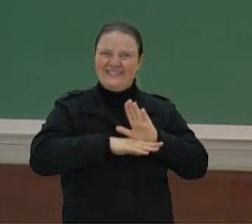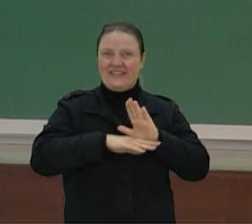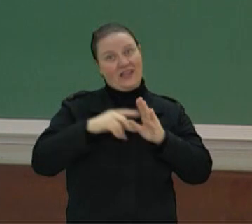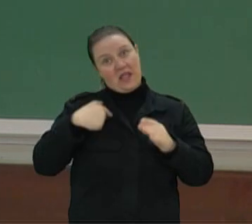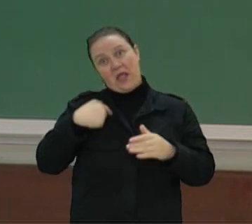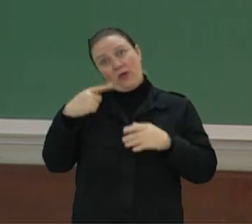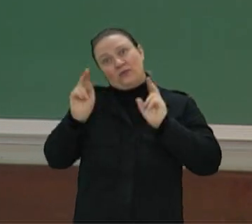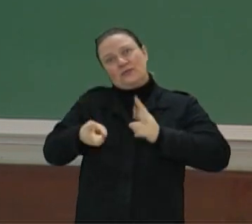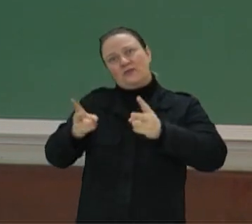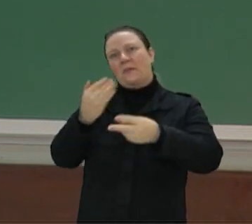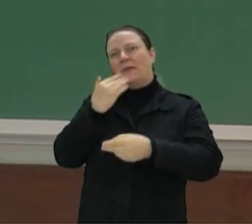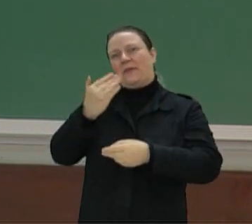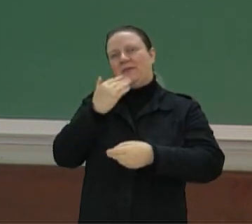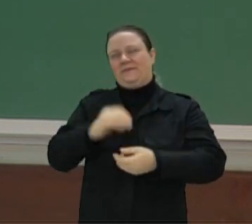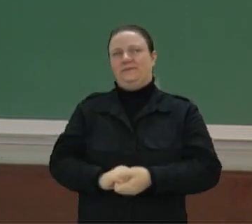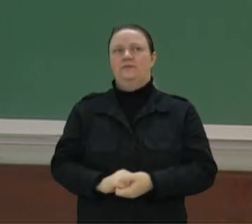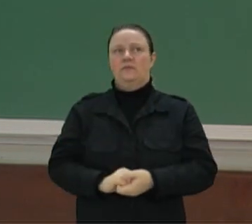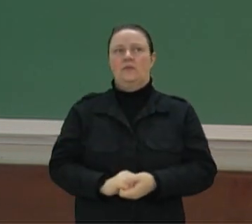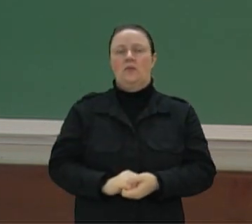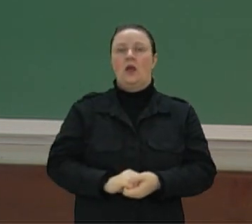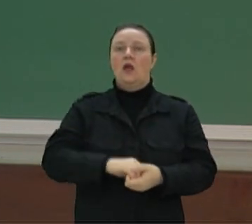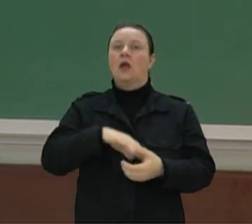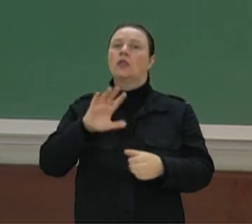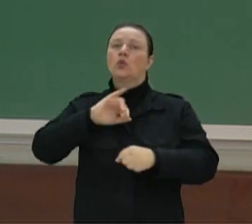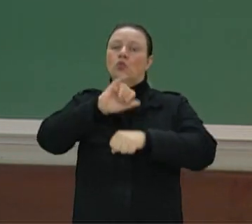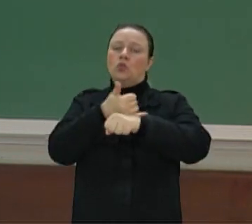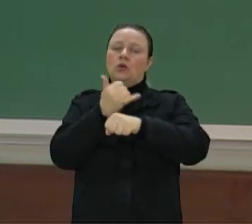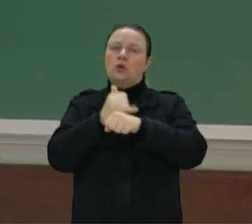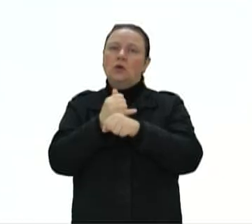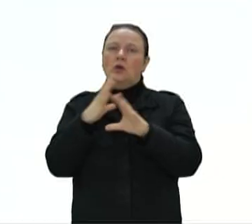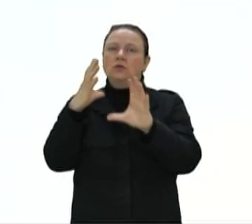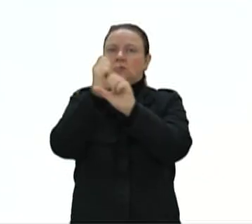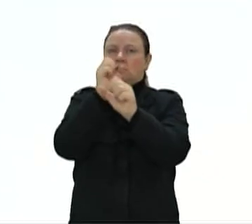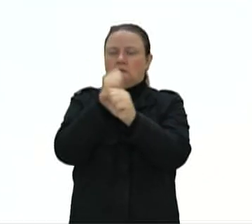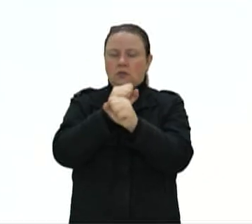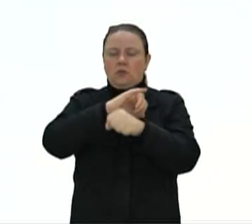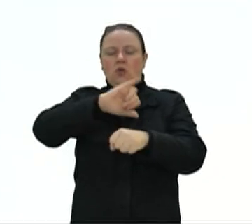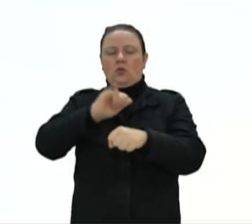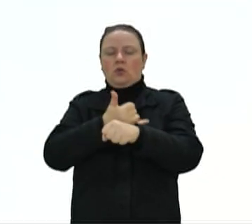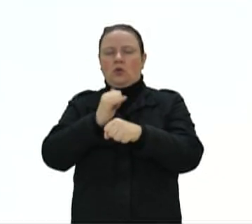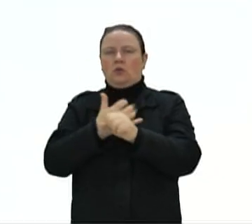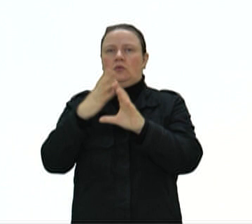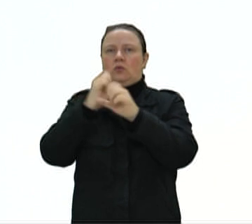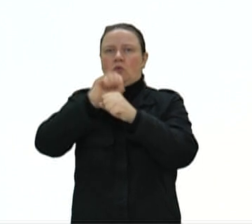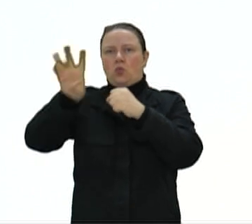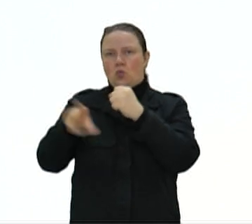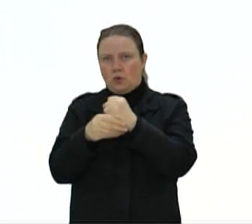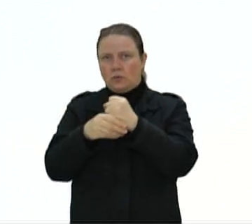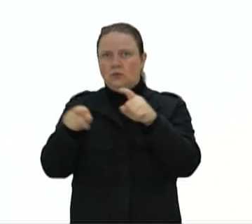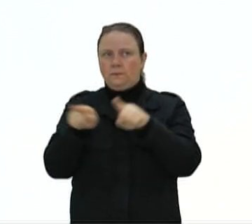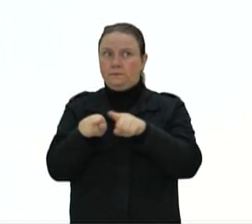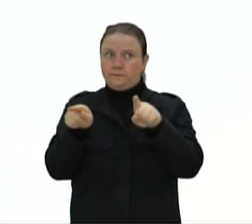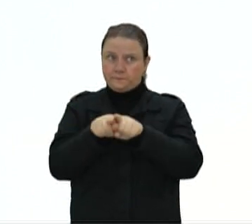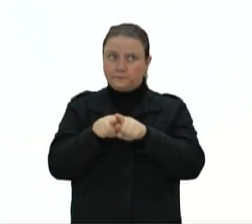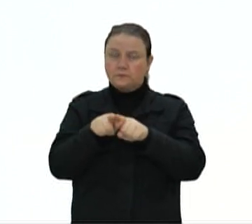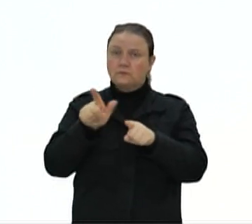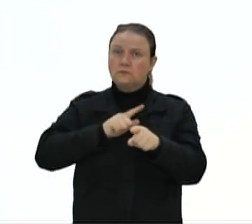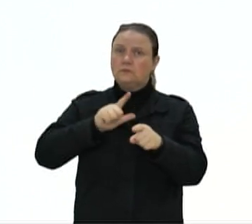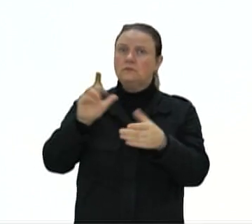fórmulas, tá certo, pessoal? Juros simples, juro composto com montante e com os juros separados,